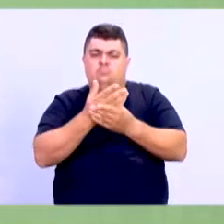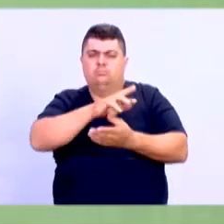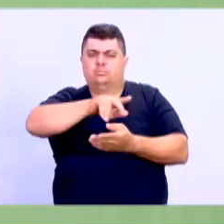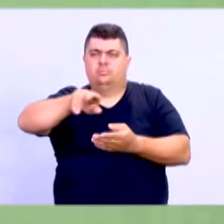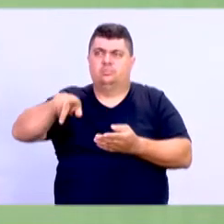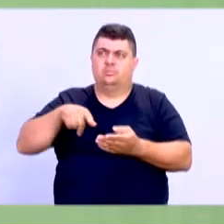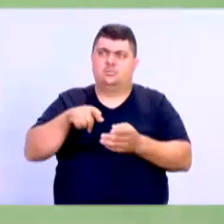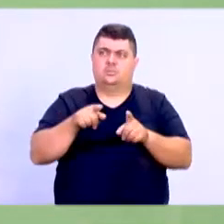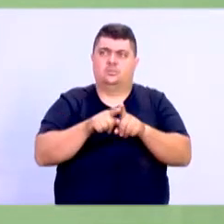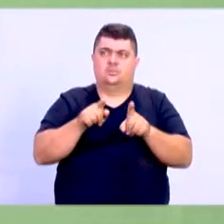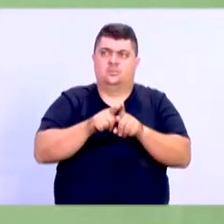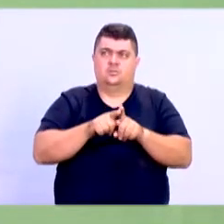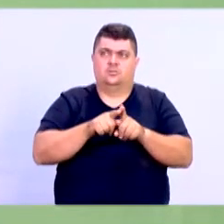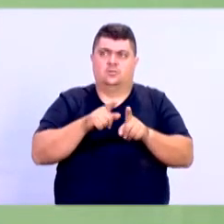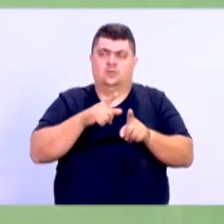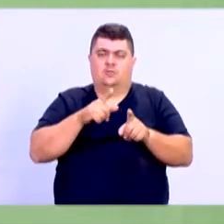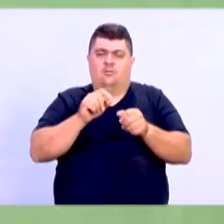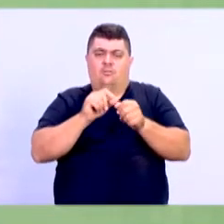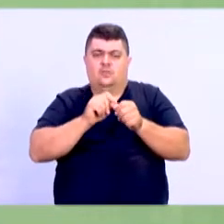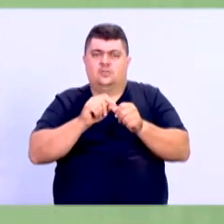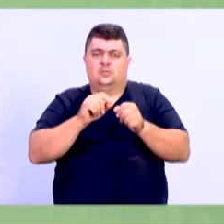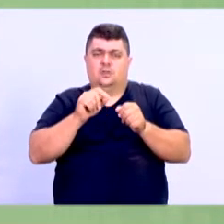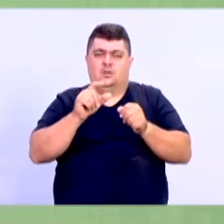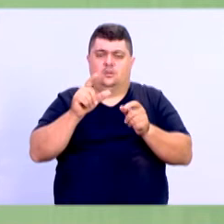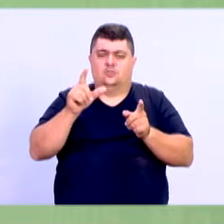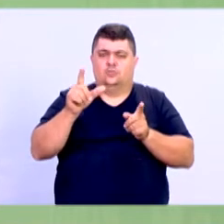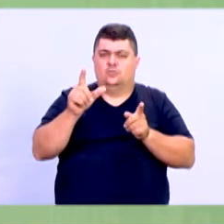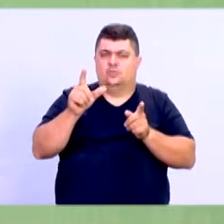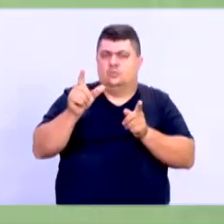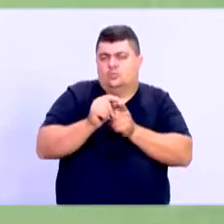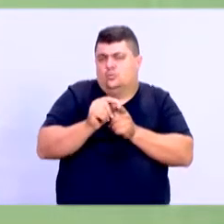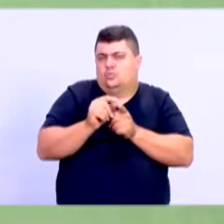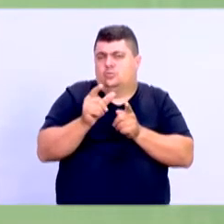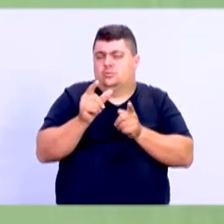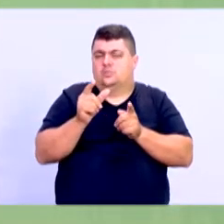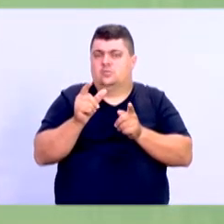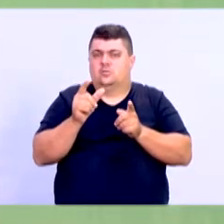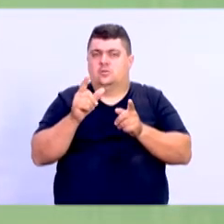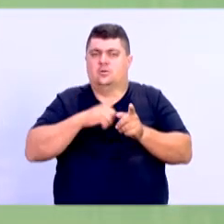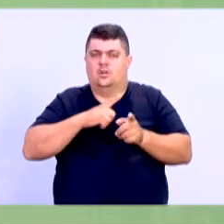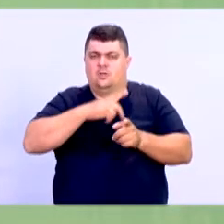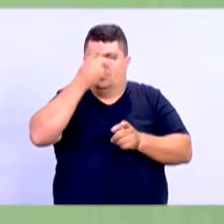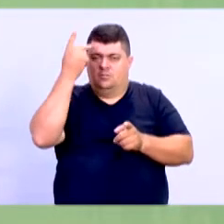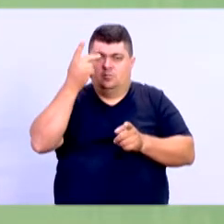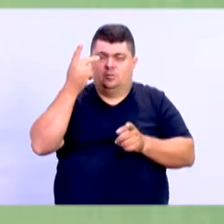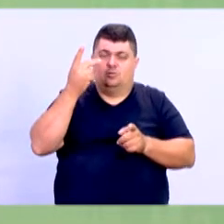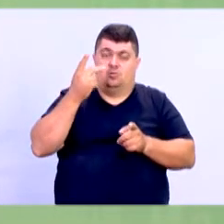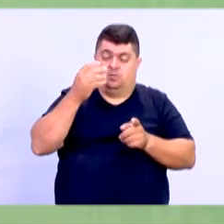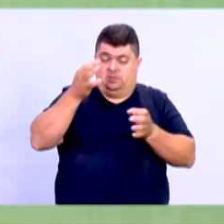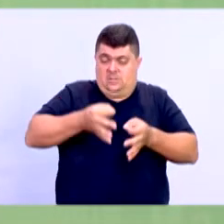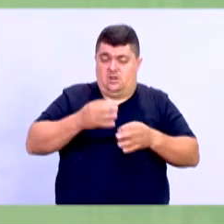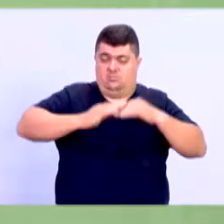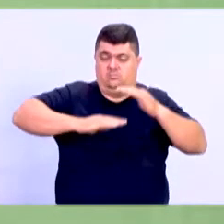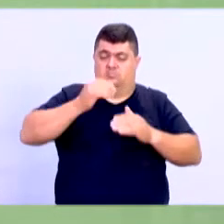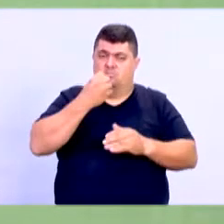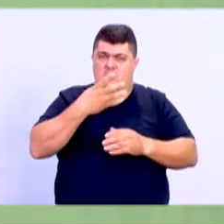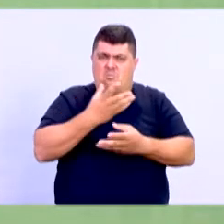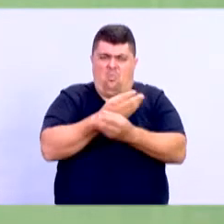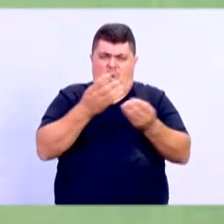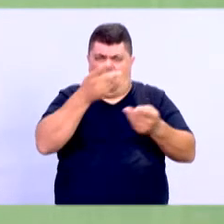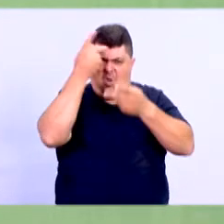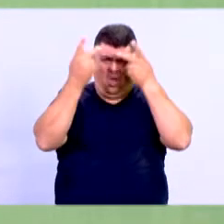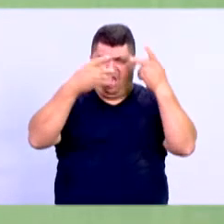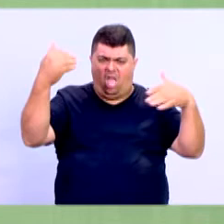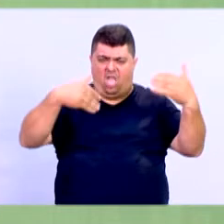processos, executamento de downsizing, ou seja, reduzir as organizações para que tenhamos pessoas adequadas dentro da empresa. Nada de muita gente